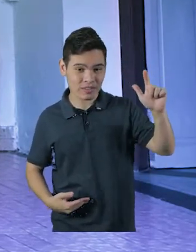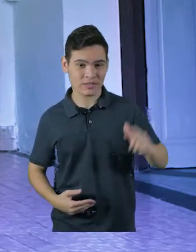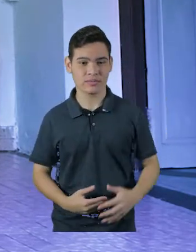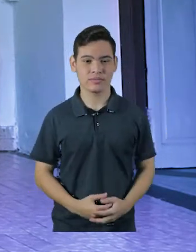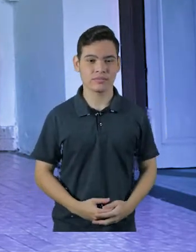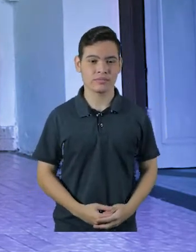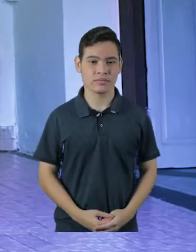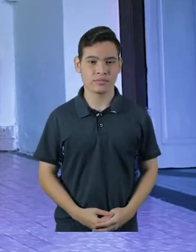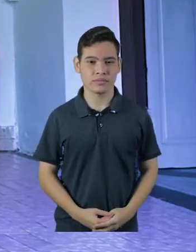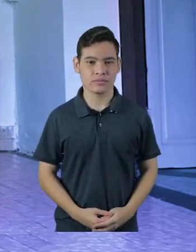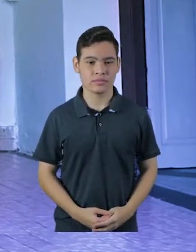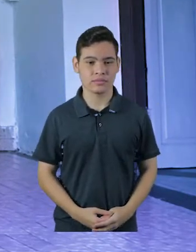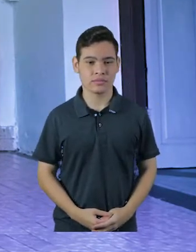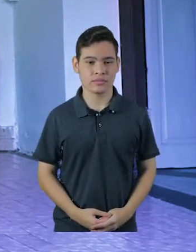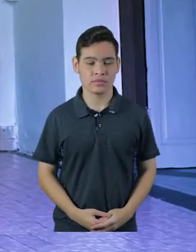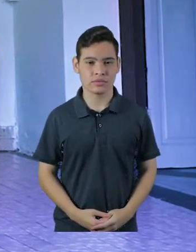aqueceu,